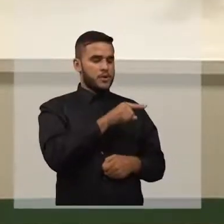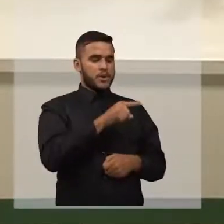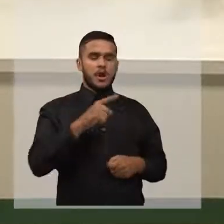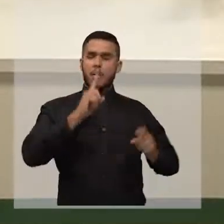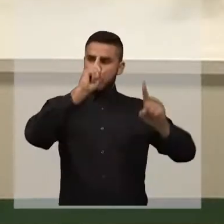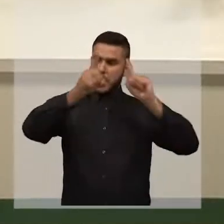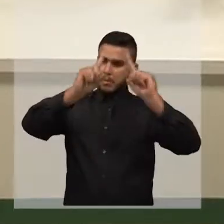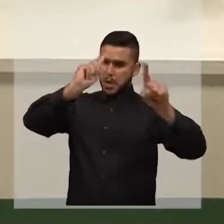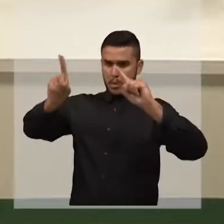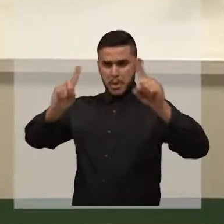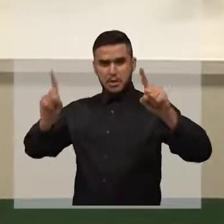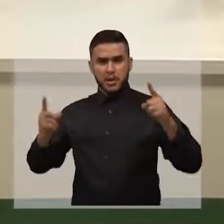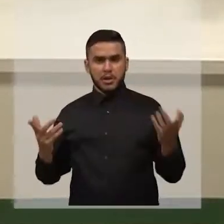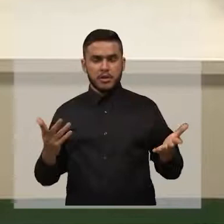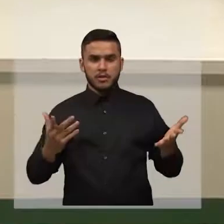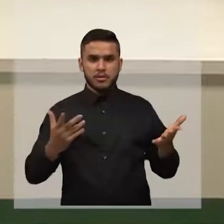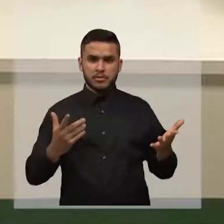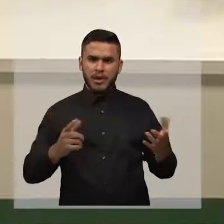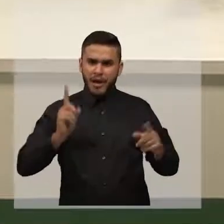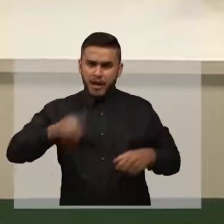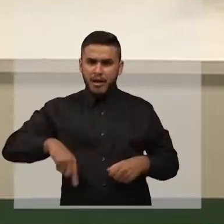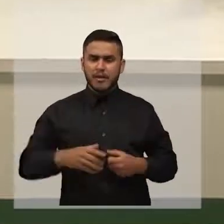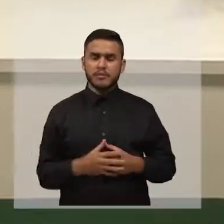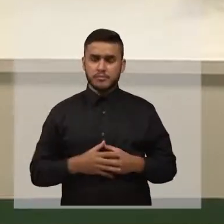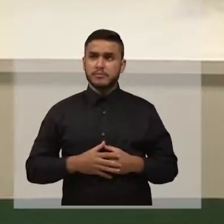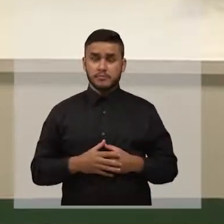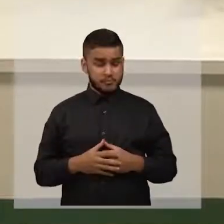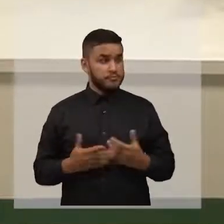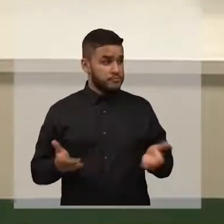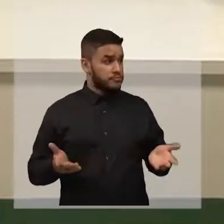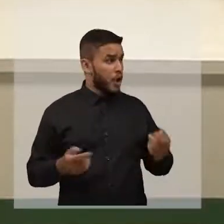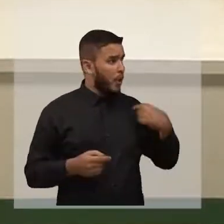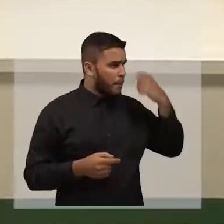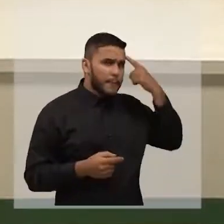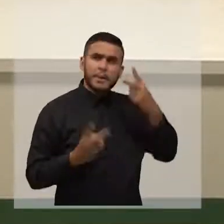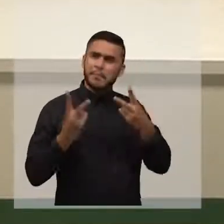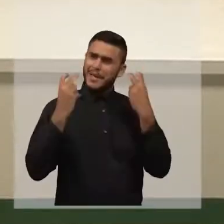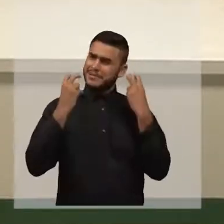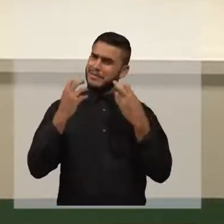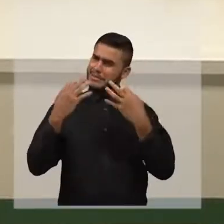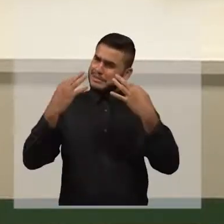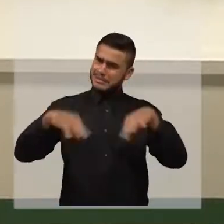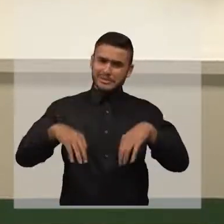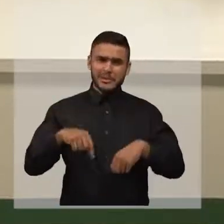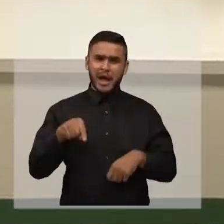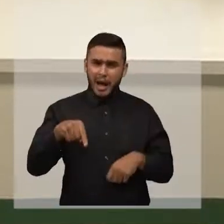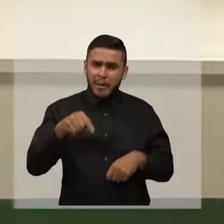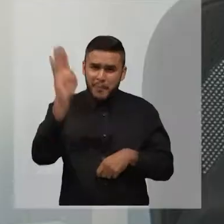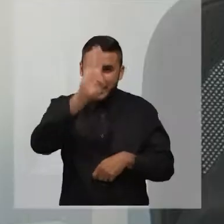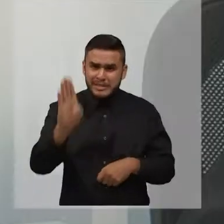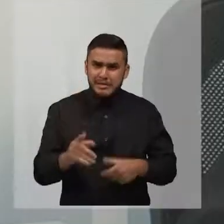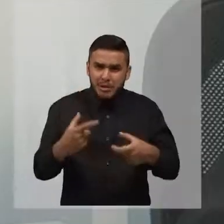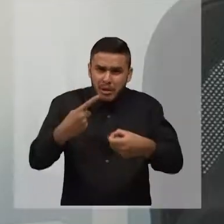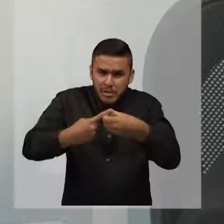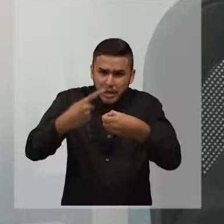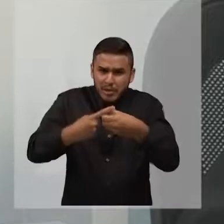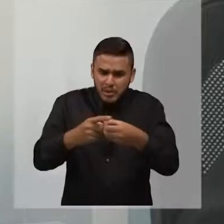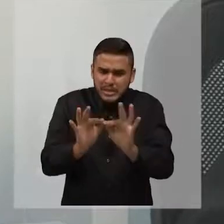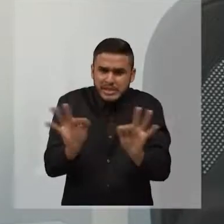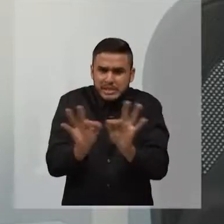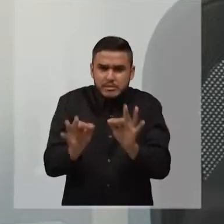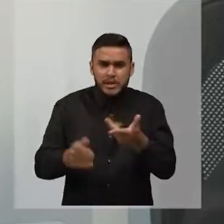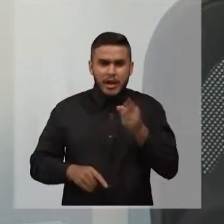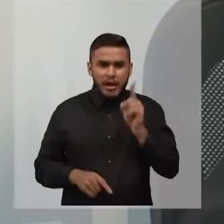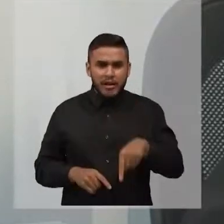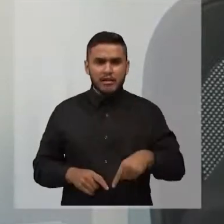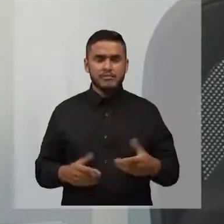prefeitura. É verdade. Essa é a impressão que eu tenho. Essa discussão faz 2 semanas que eu e o Carlos